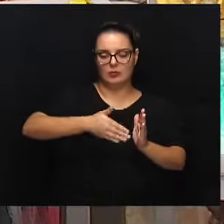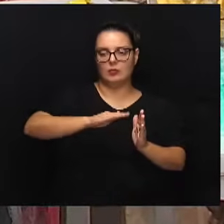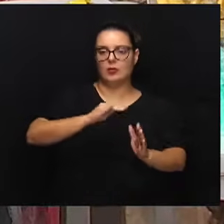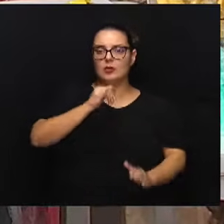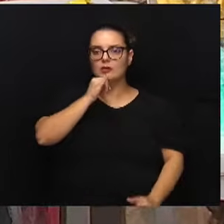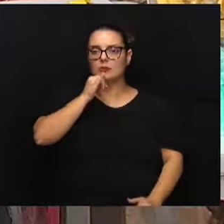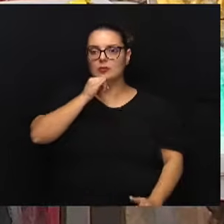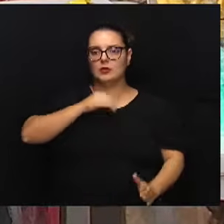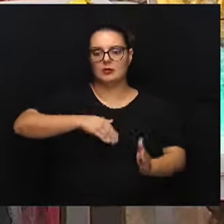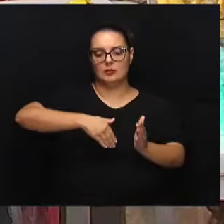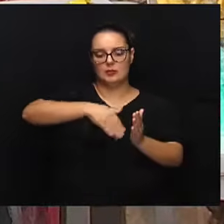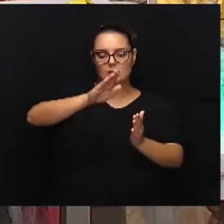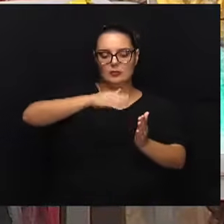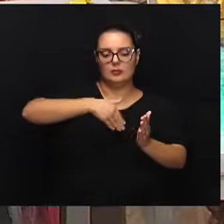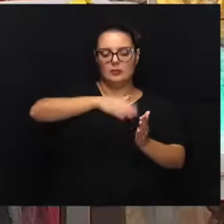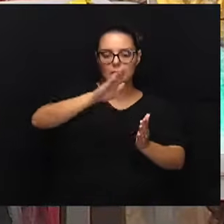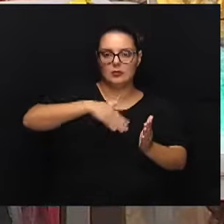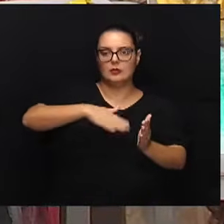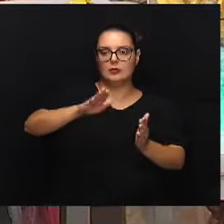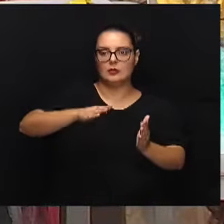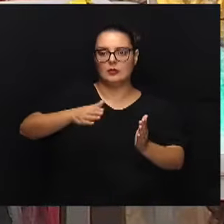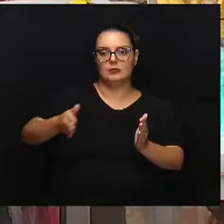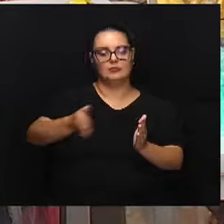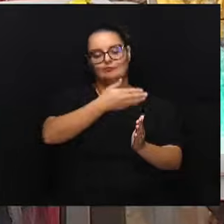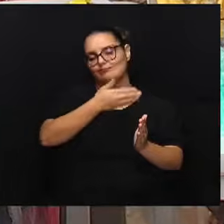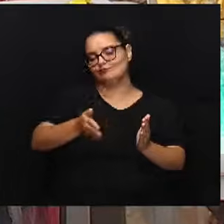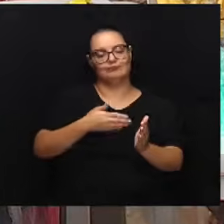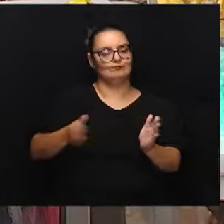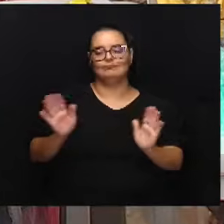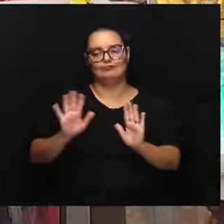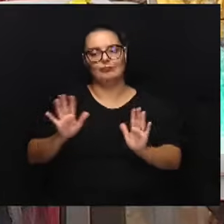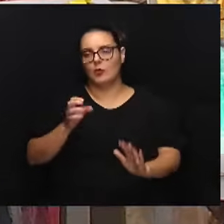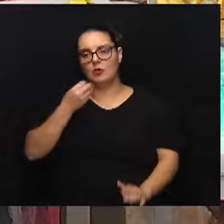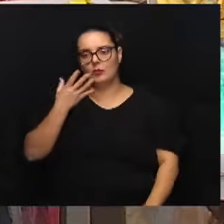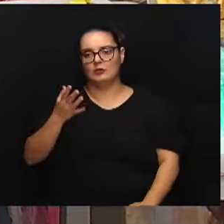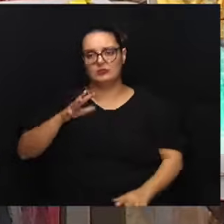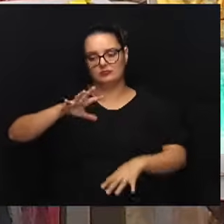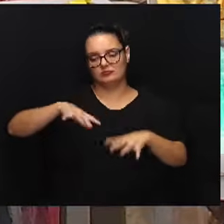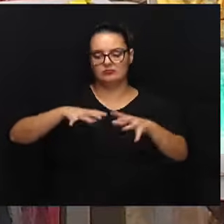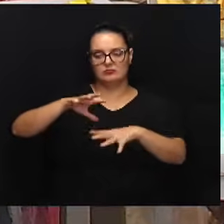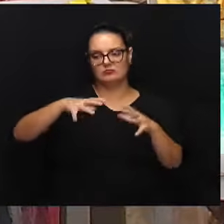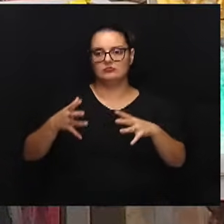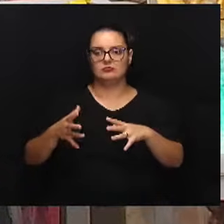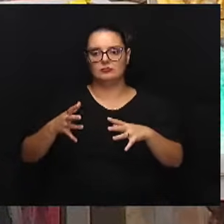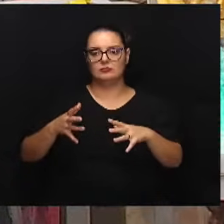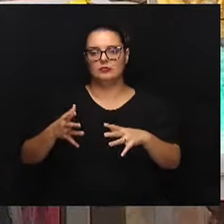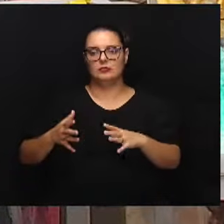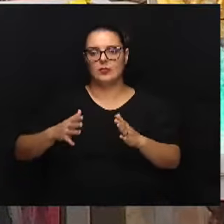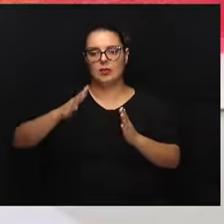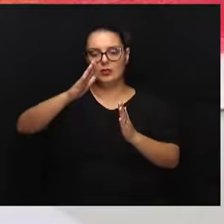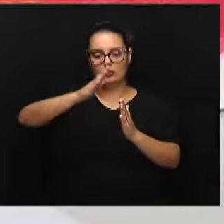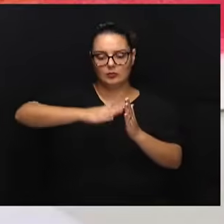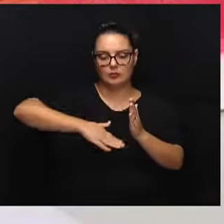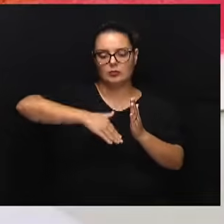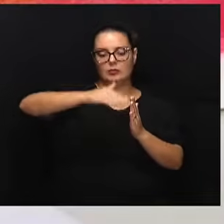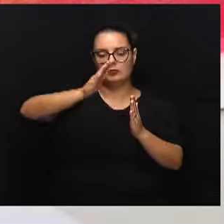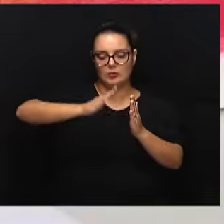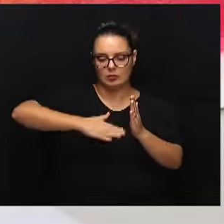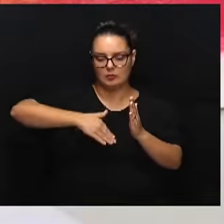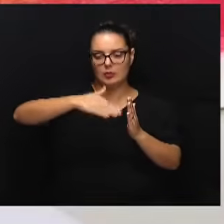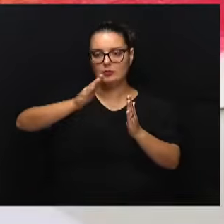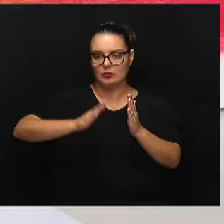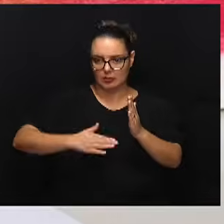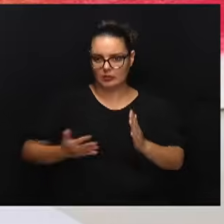tudo de cima para baixo, não é interessante você atravessar. Sim. Porque aí vai ficar uma coisa meio desconfigurada. Então, se eu tô nesse movimento